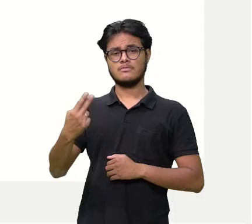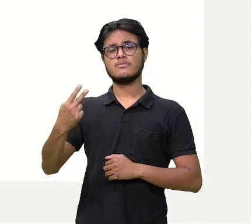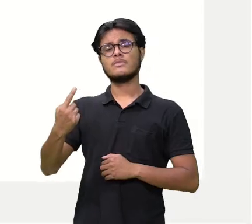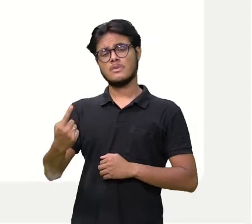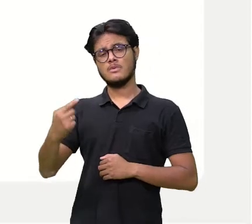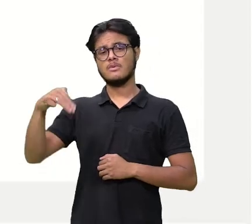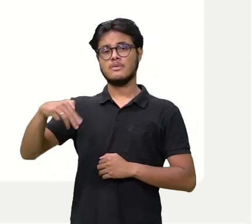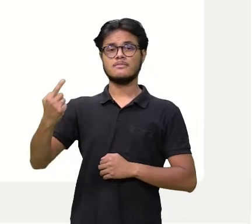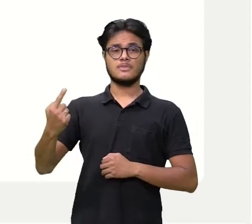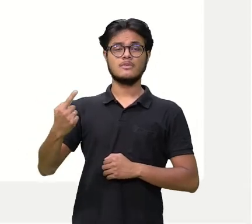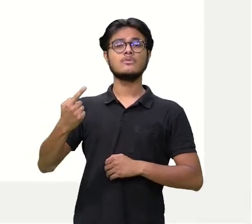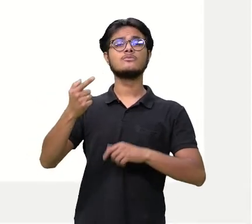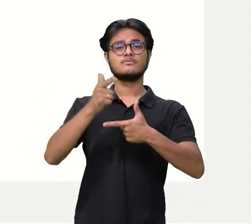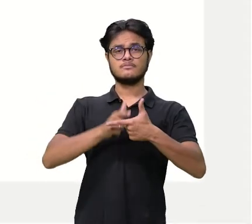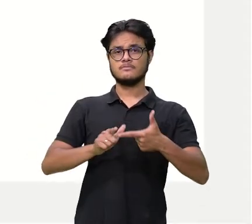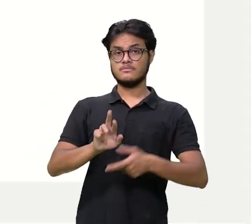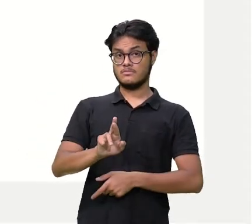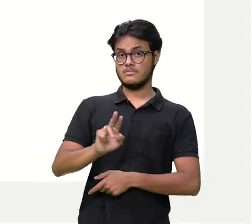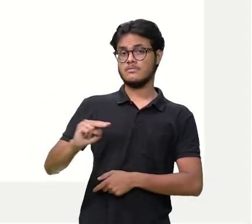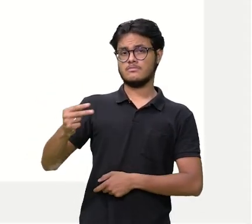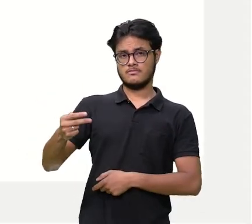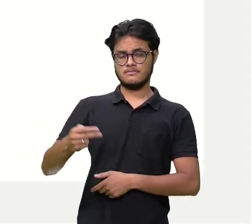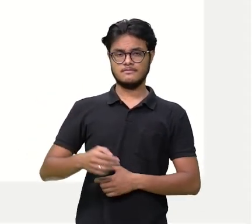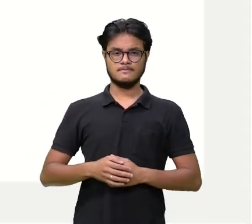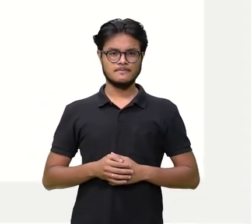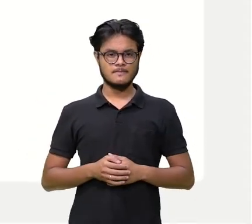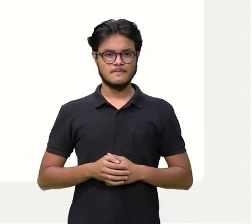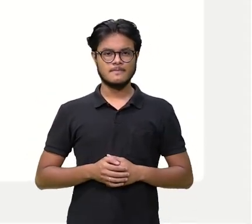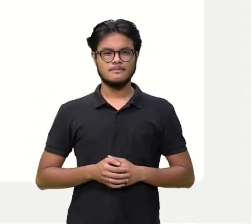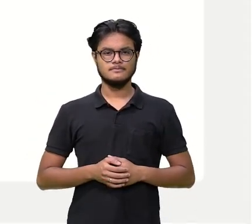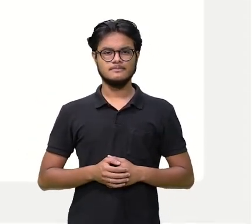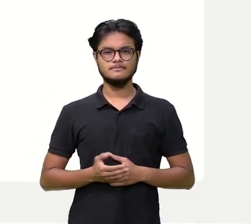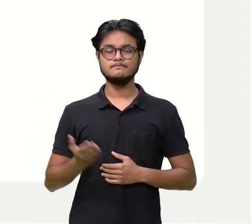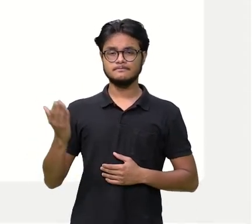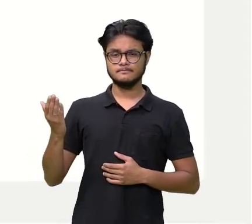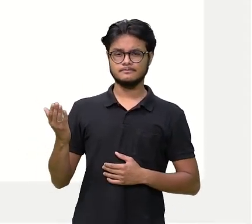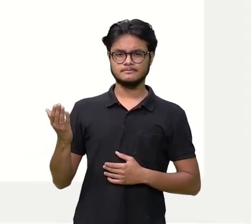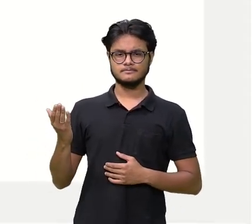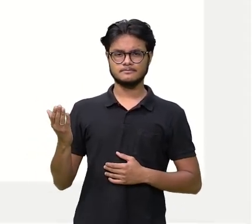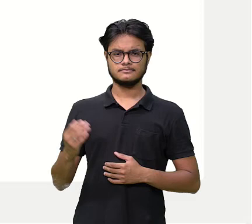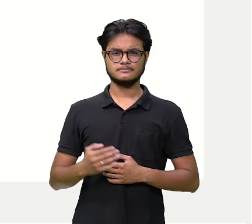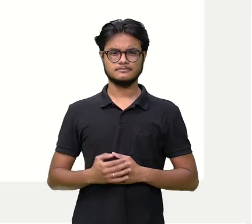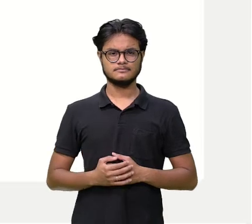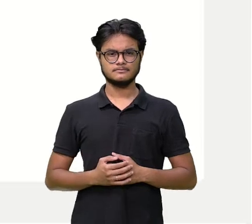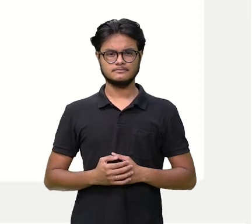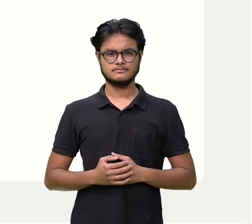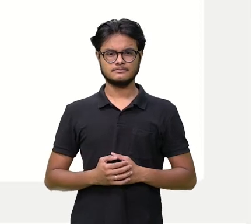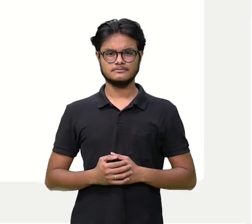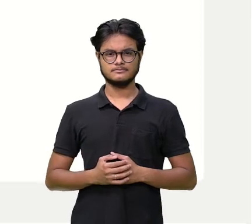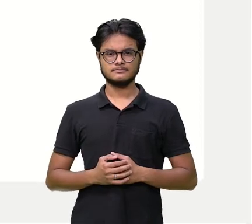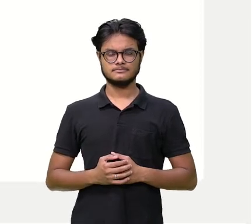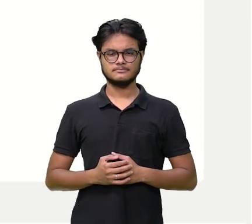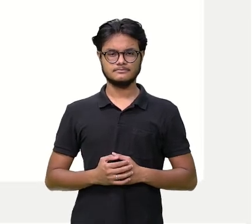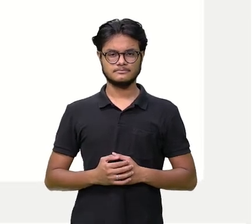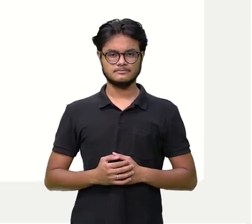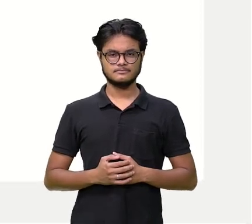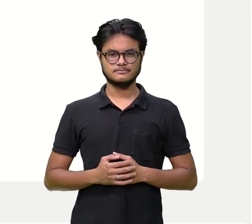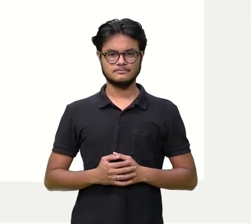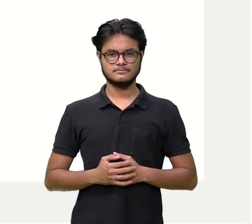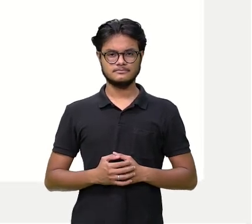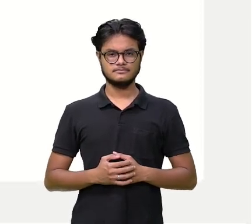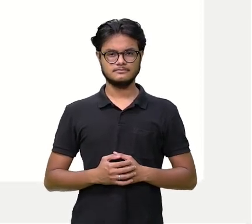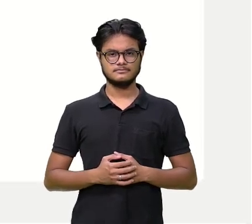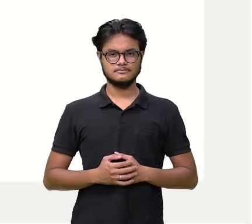é a distância. Show? Seguindo, em que FG é a intensidade da força gravitacional entre